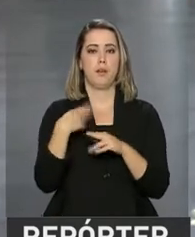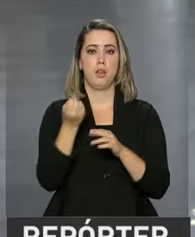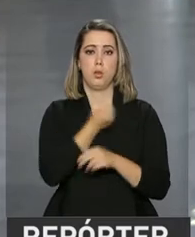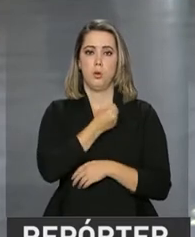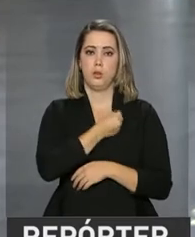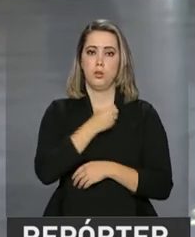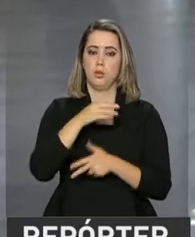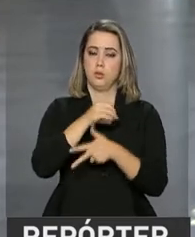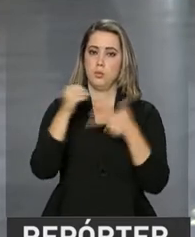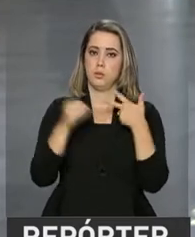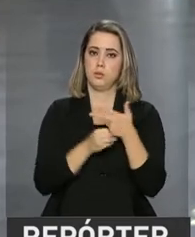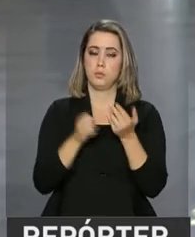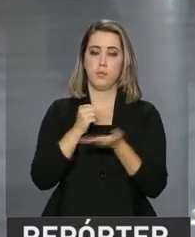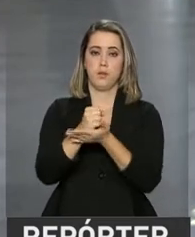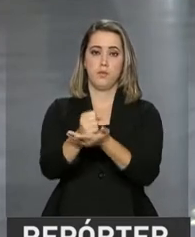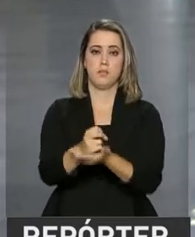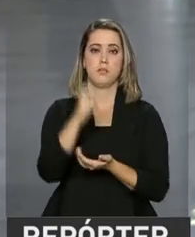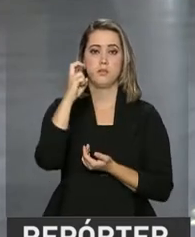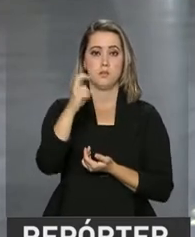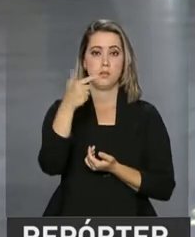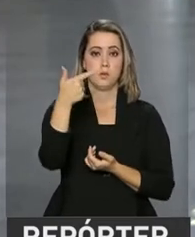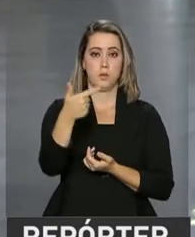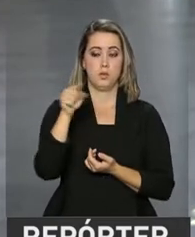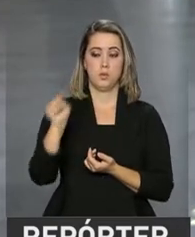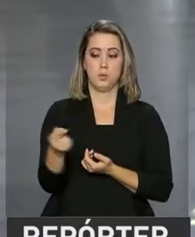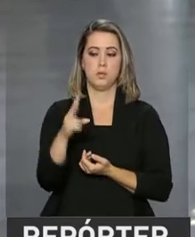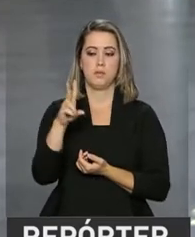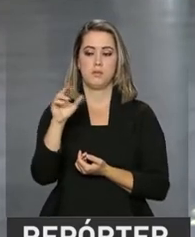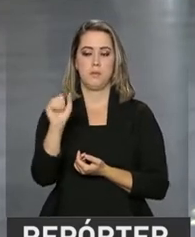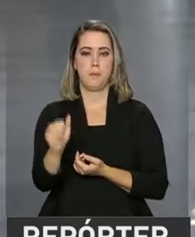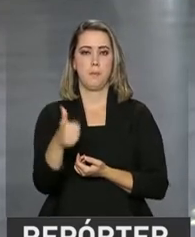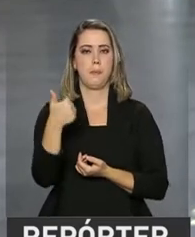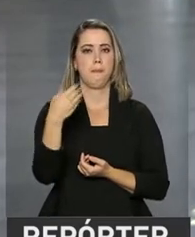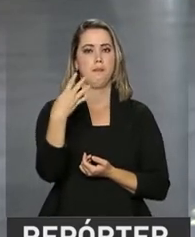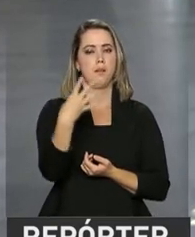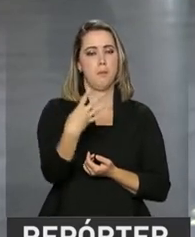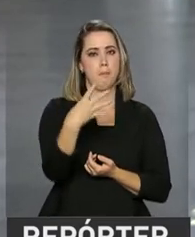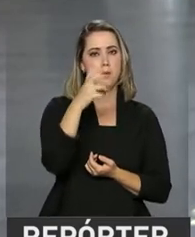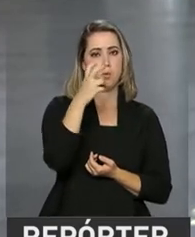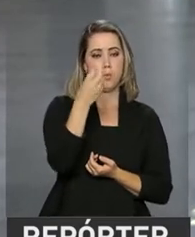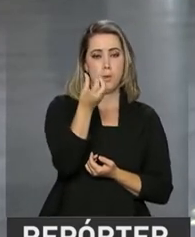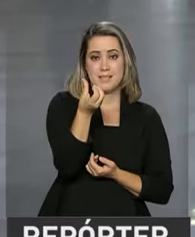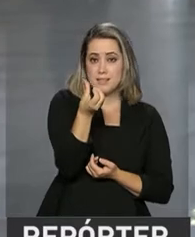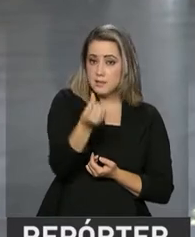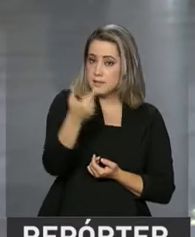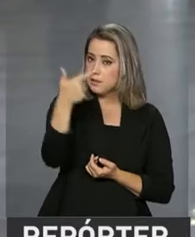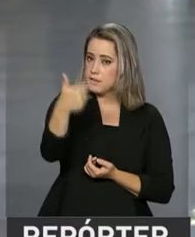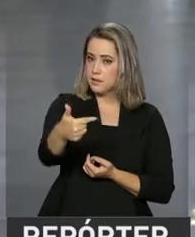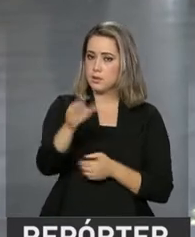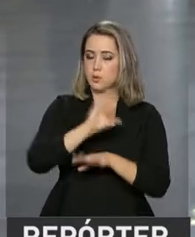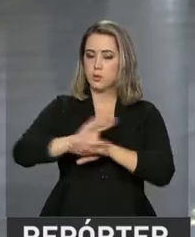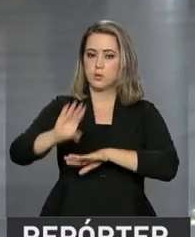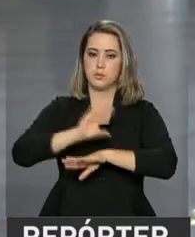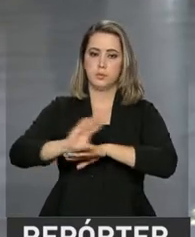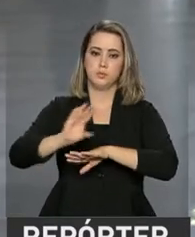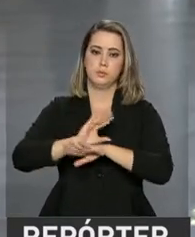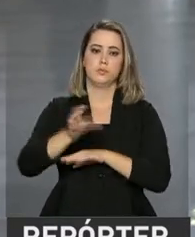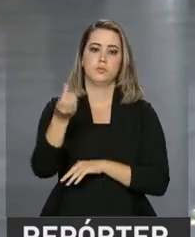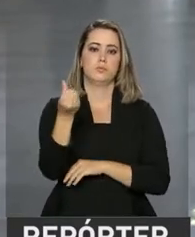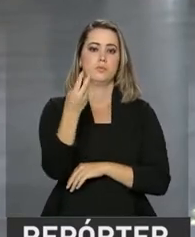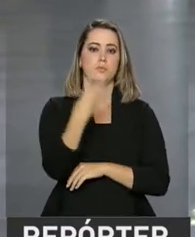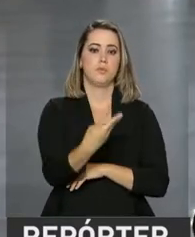quase 52 mil vagas em 1462 cursos de 63